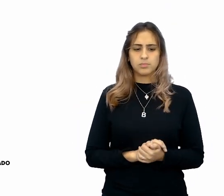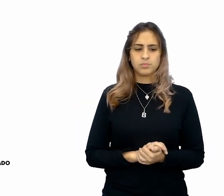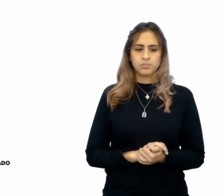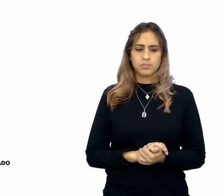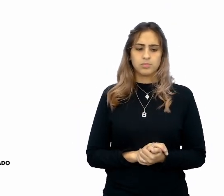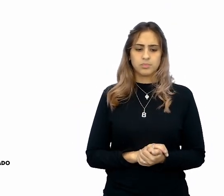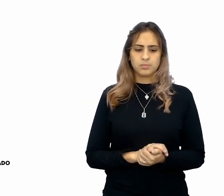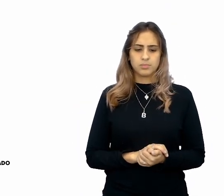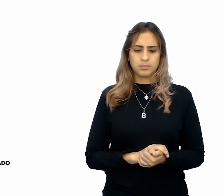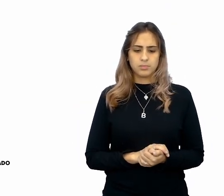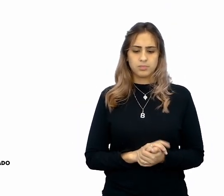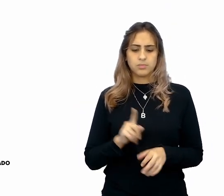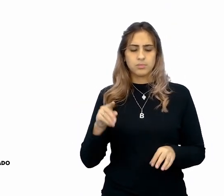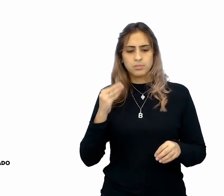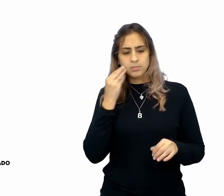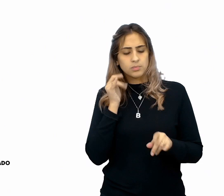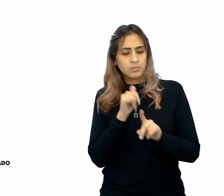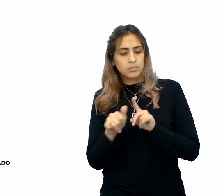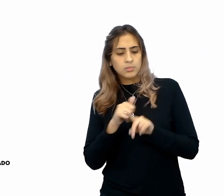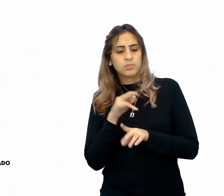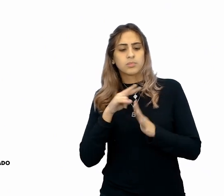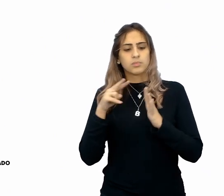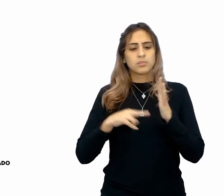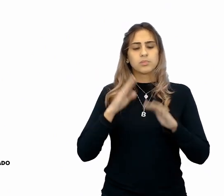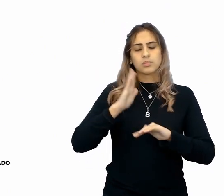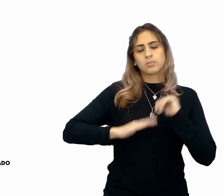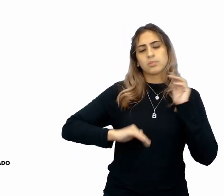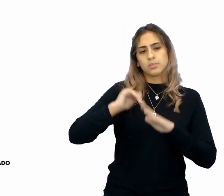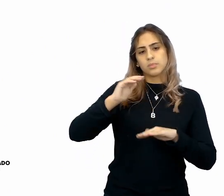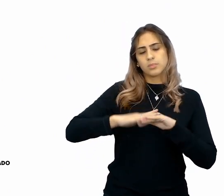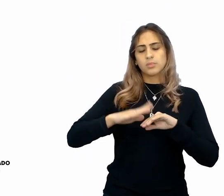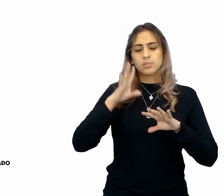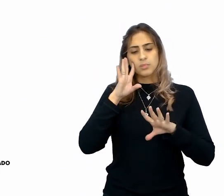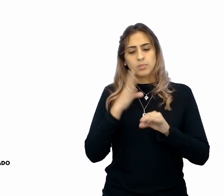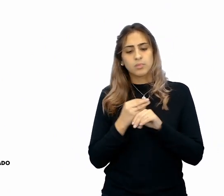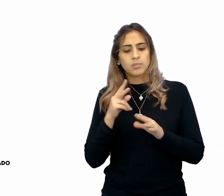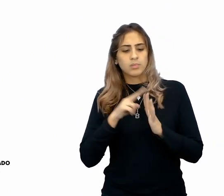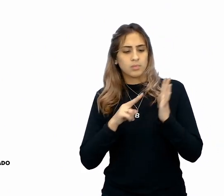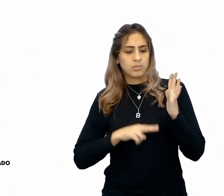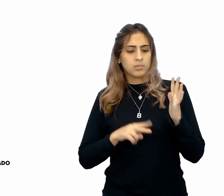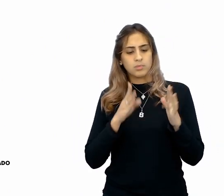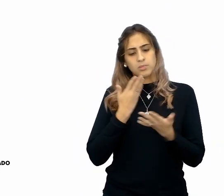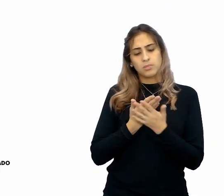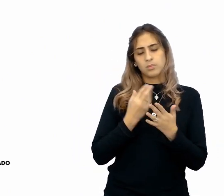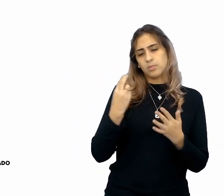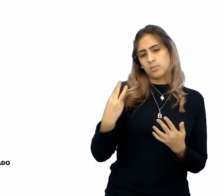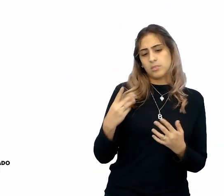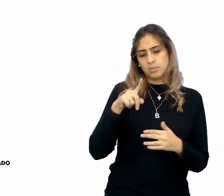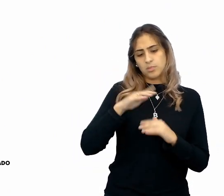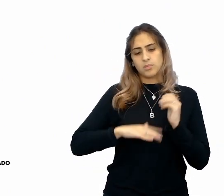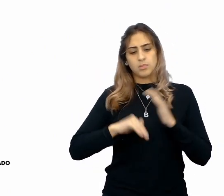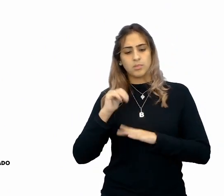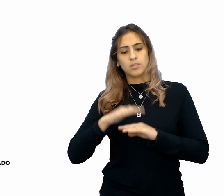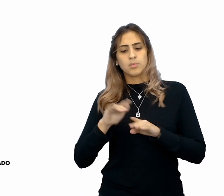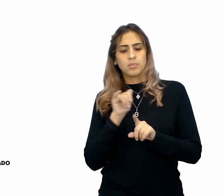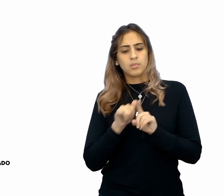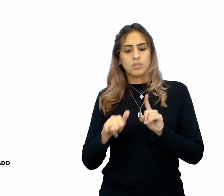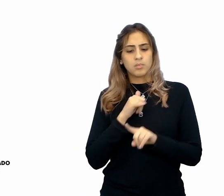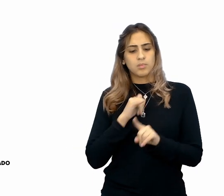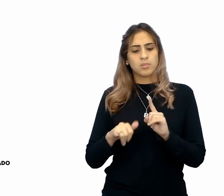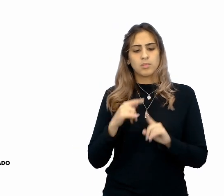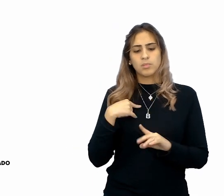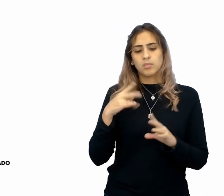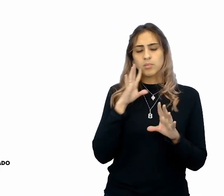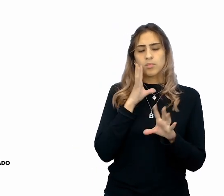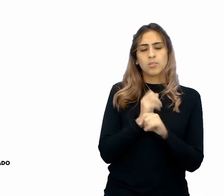ênfase nas estratégias de leitura e em habilidades de compreensão leitora. Na aula 3, essas habilidades e estratégias são